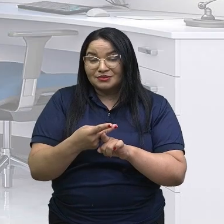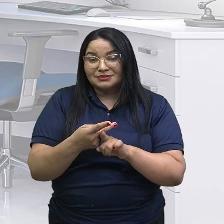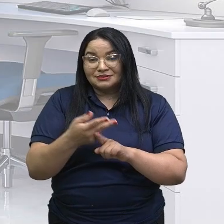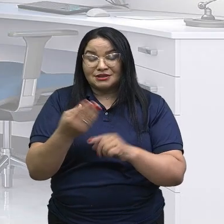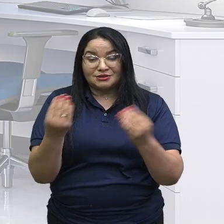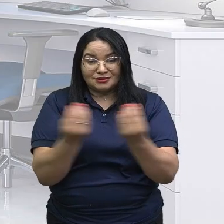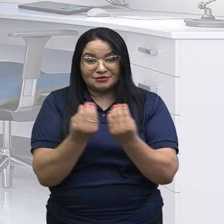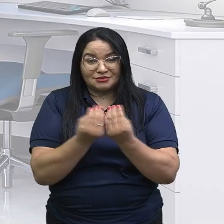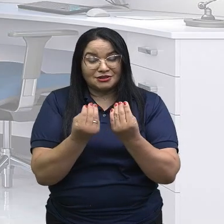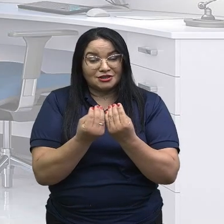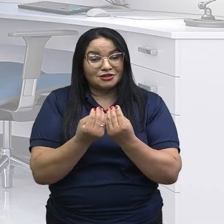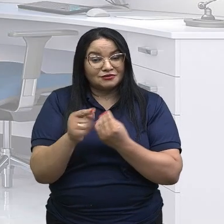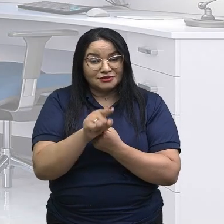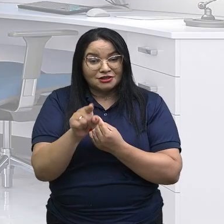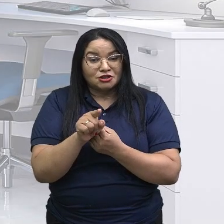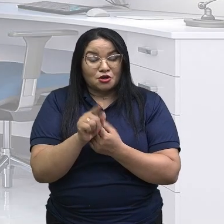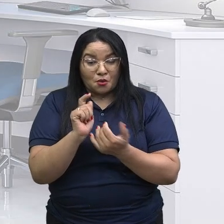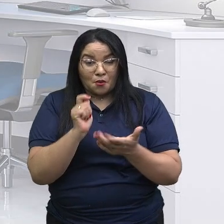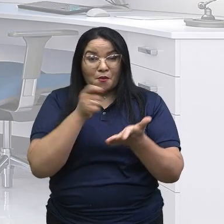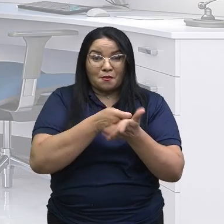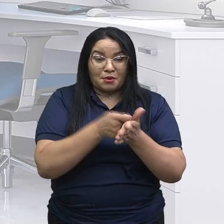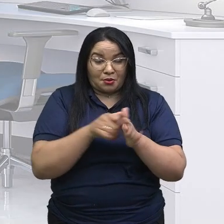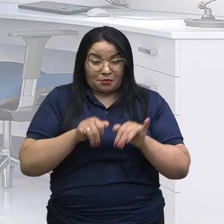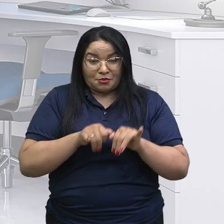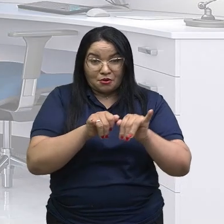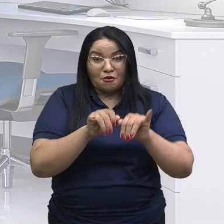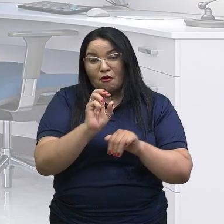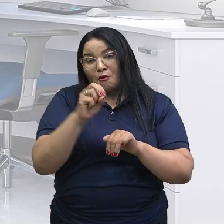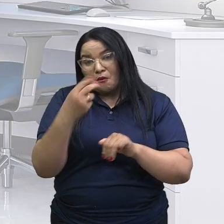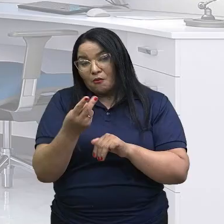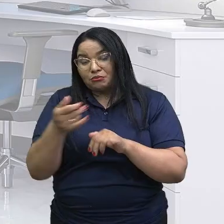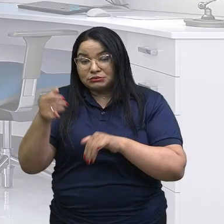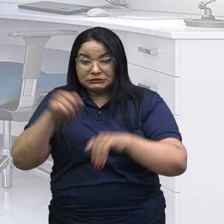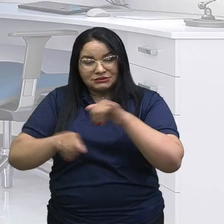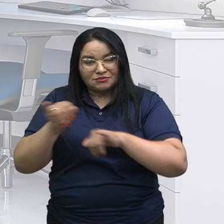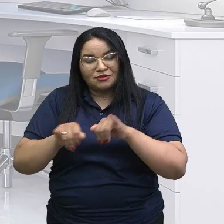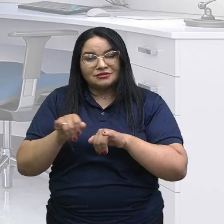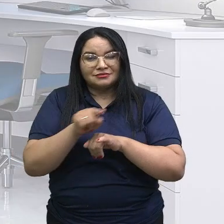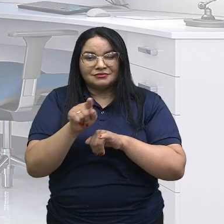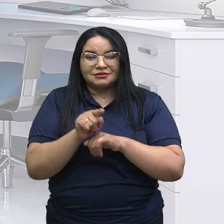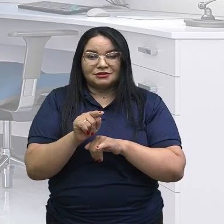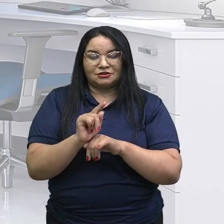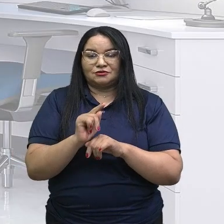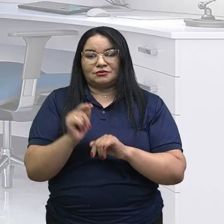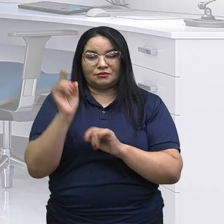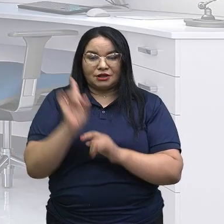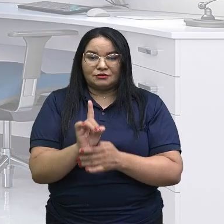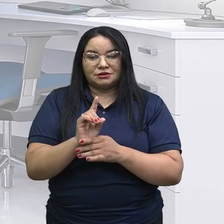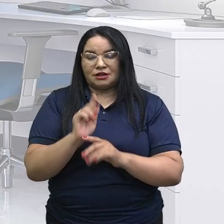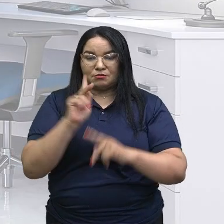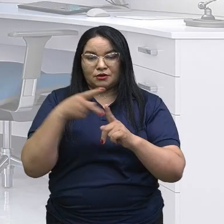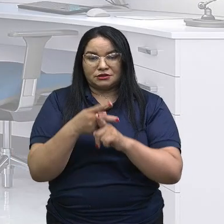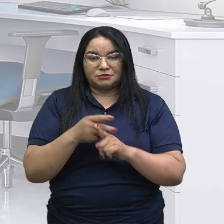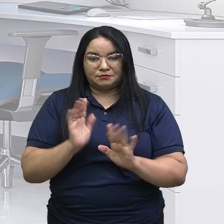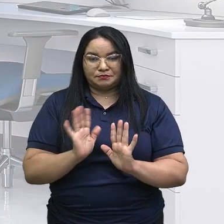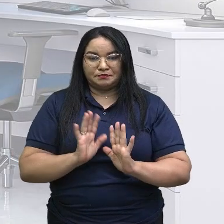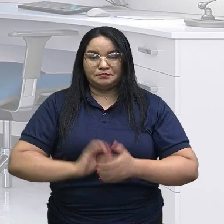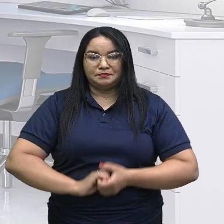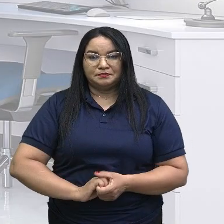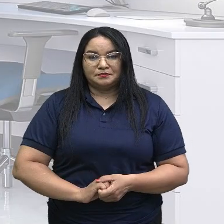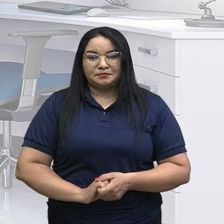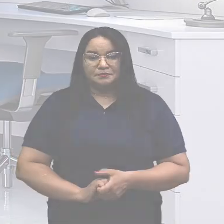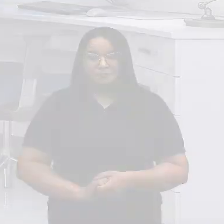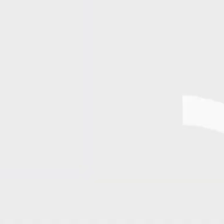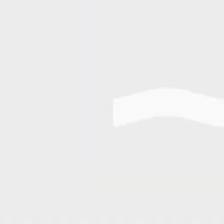próximas substâncias que você vai comprar no supermercado ou se for num laboratório, tá bom? Fique com Deus e até a próxima.